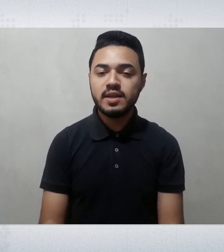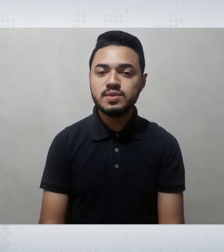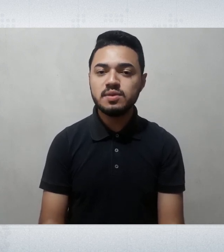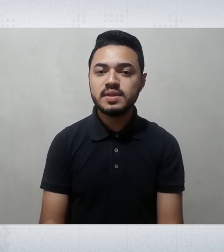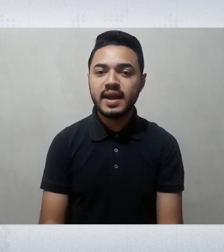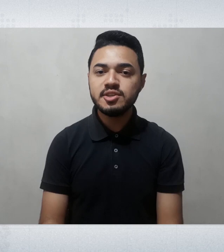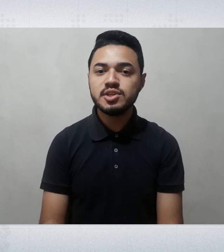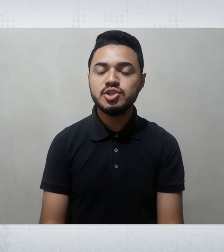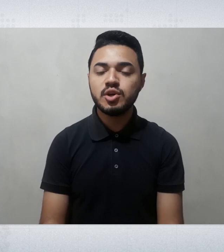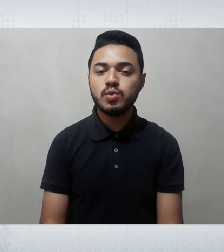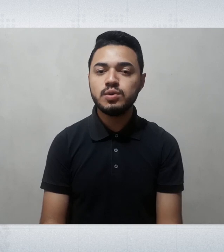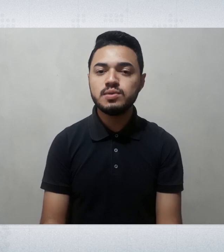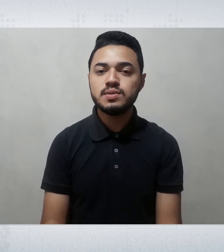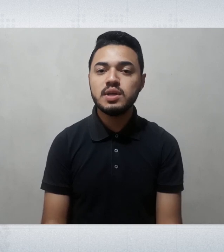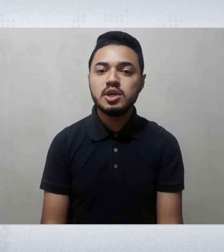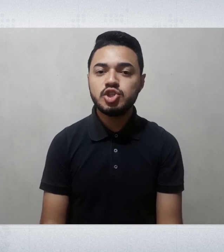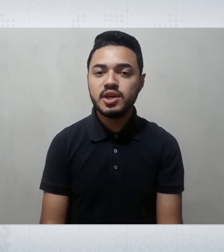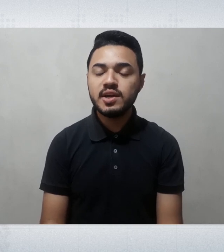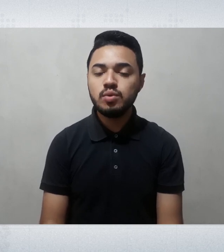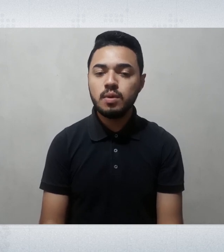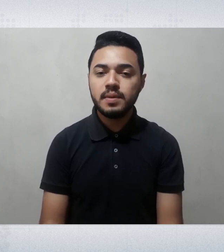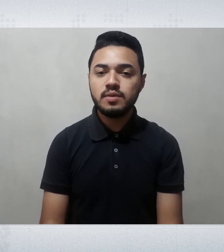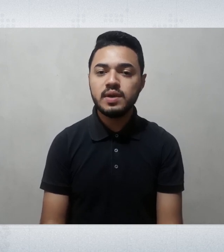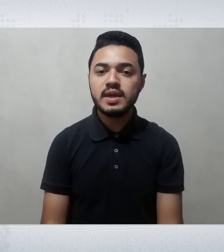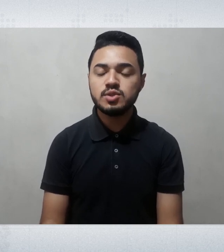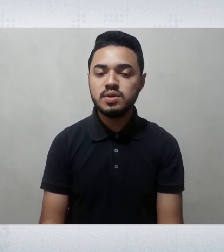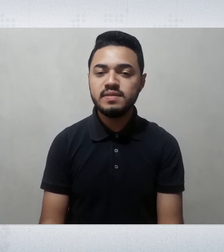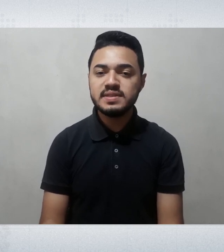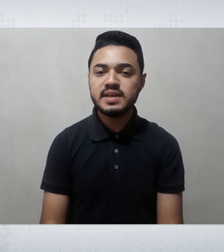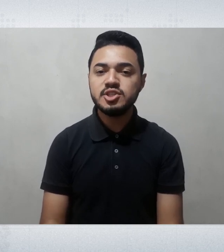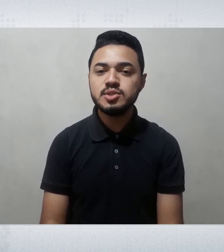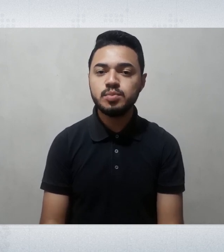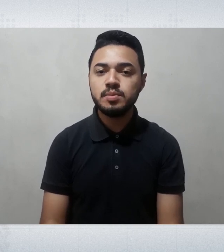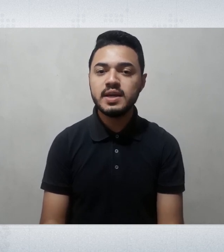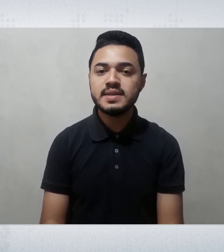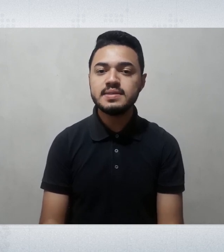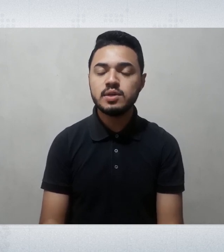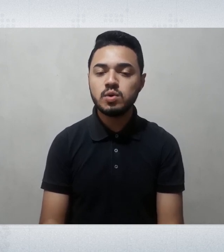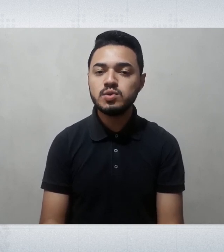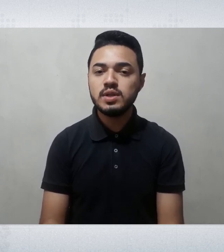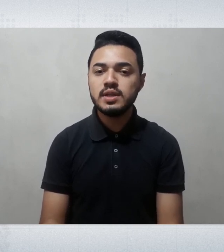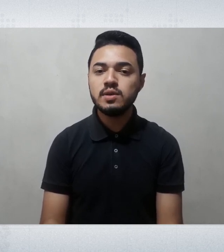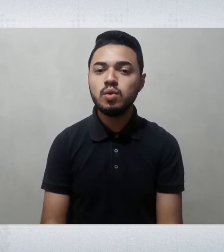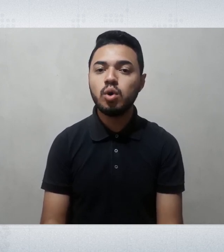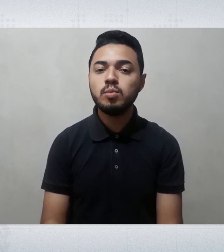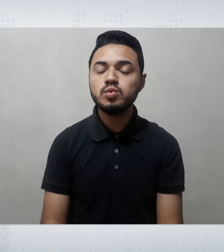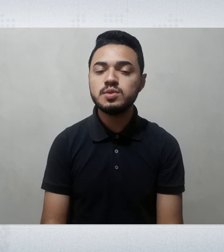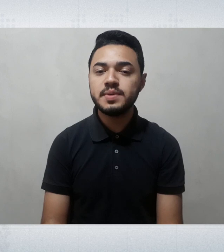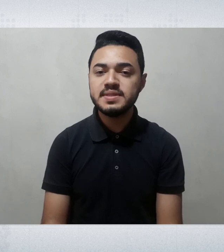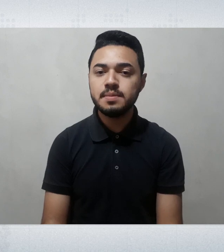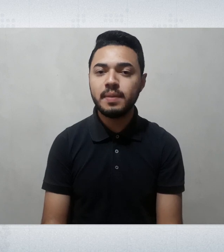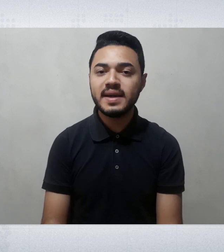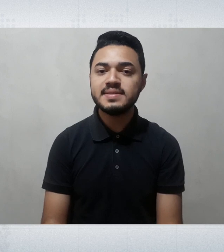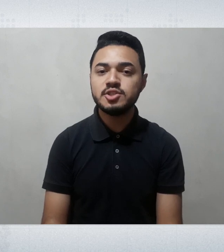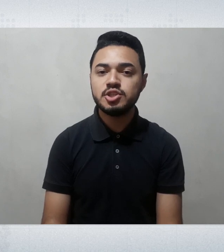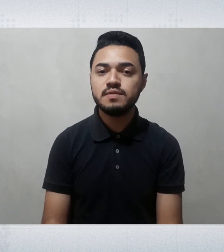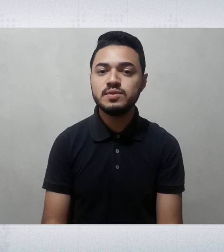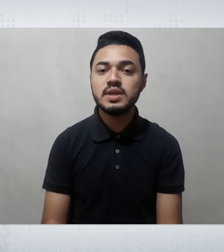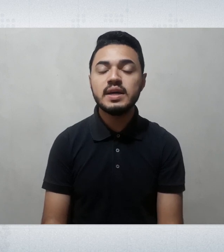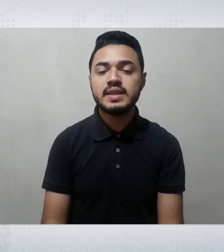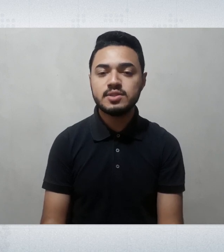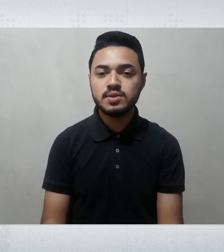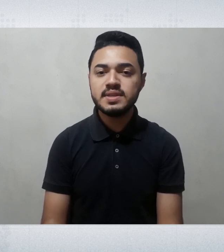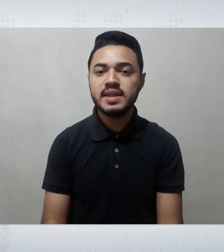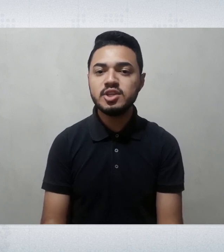anúncio da redução drástica de recursos chega no momento em que as universidades públicas se consolidam como um dos principais